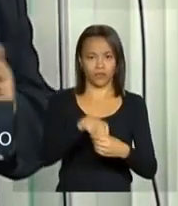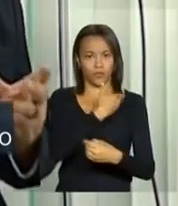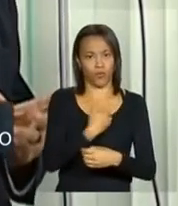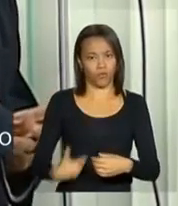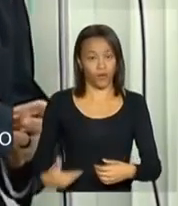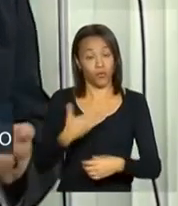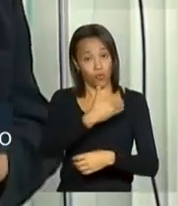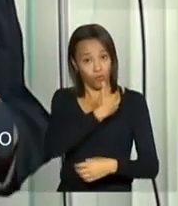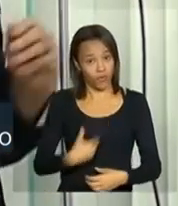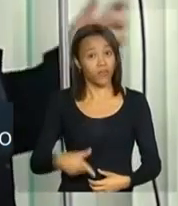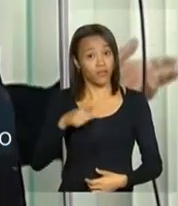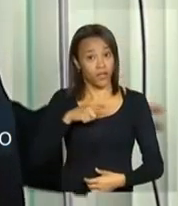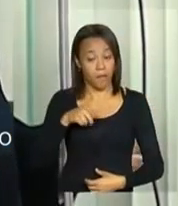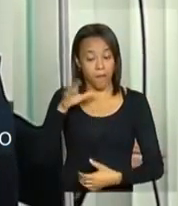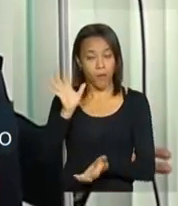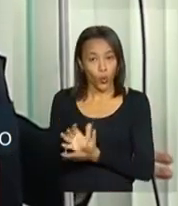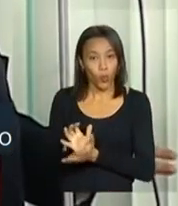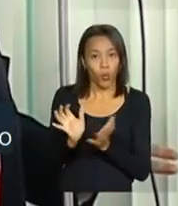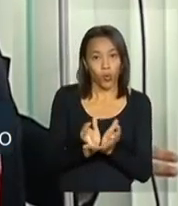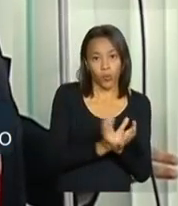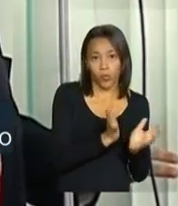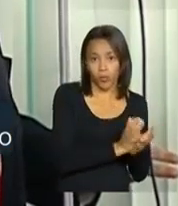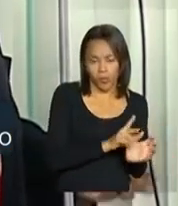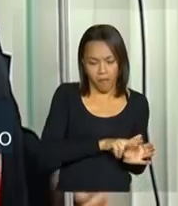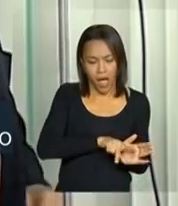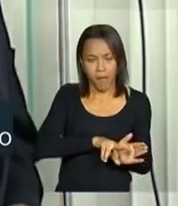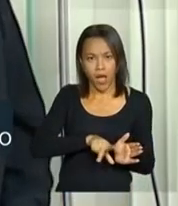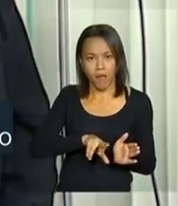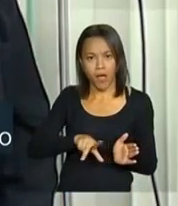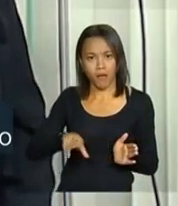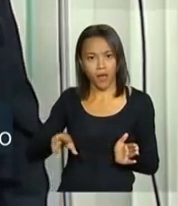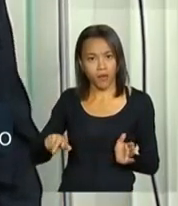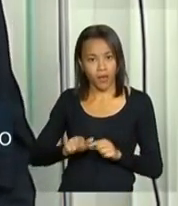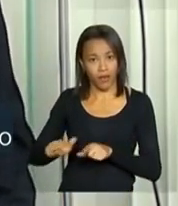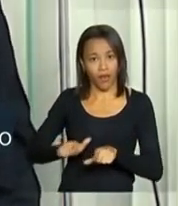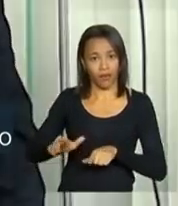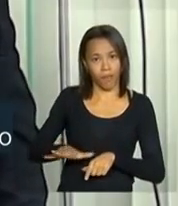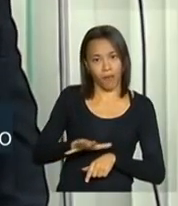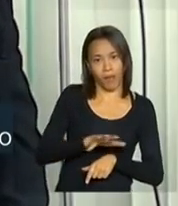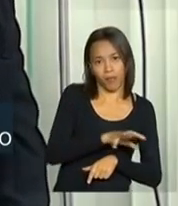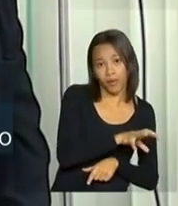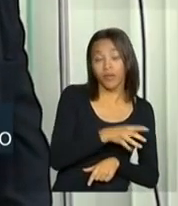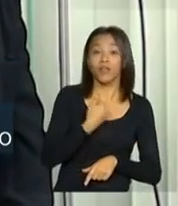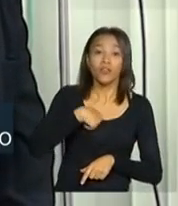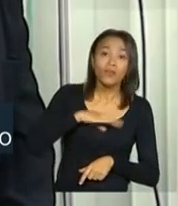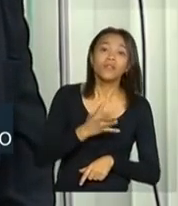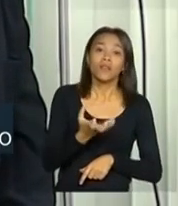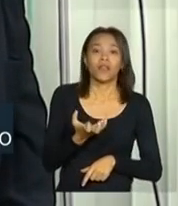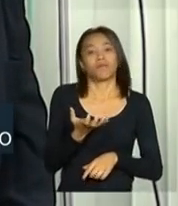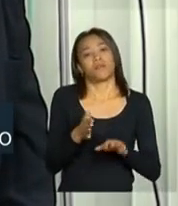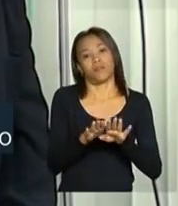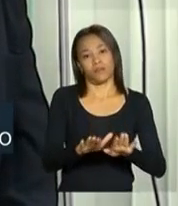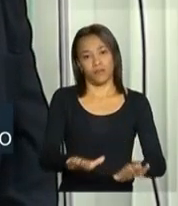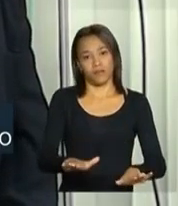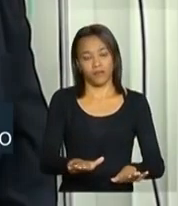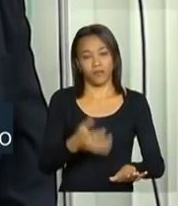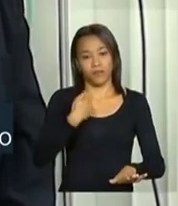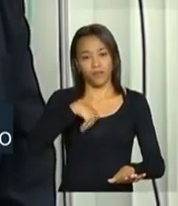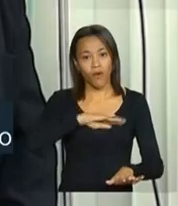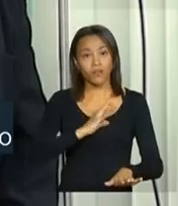governo já tem setores os mais variados possíveis, né? E nós queremos fazer isso, portanto.